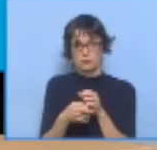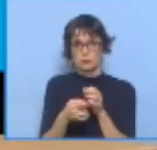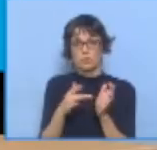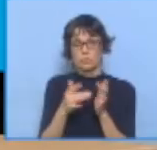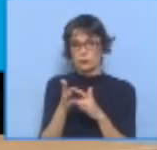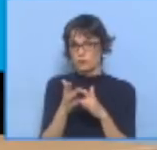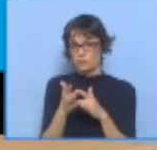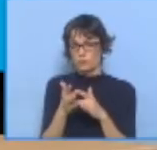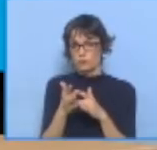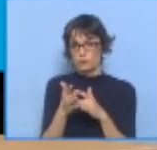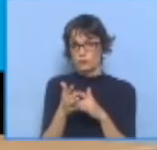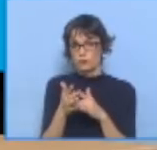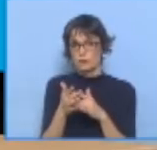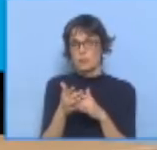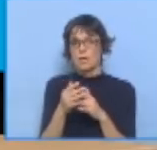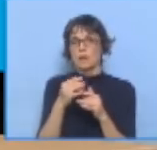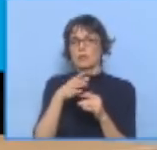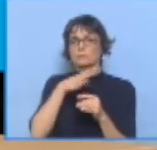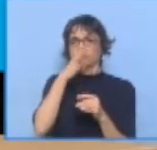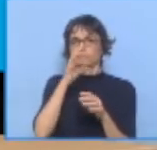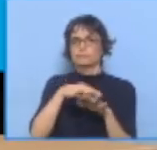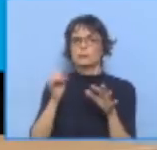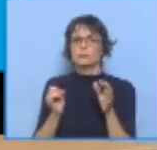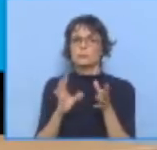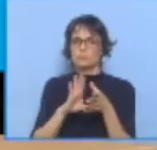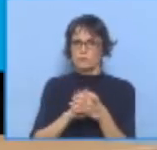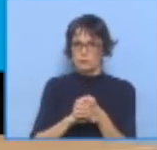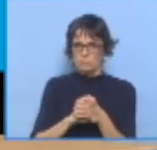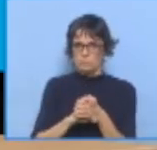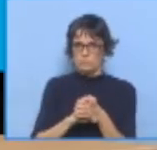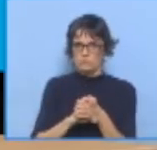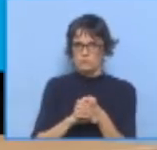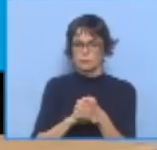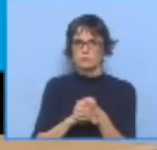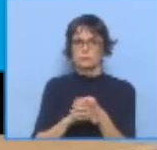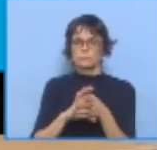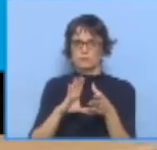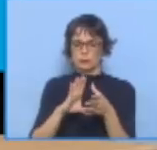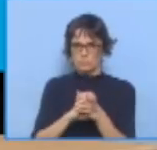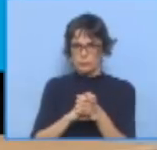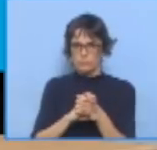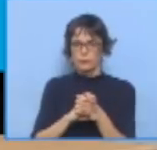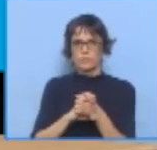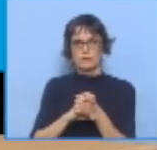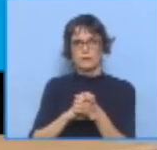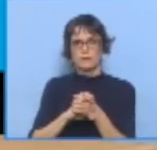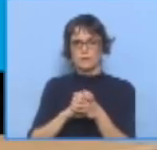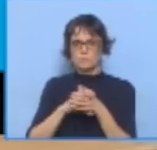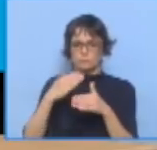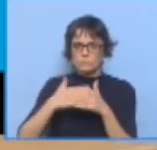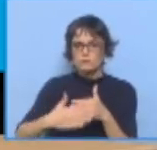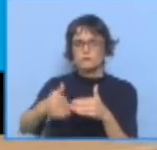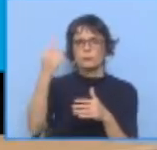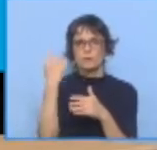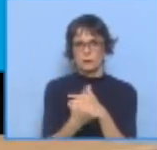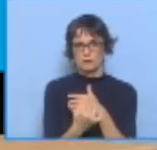a indissolubilidade do matrimónio como princípio, como característica do reino de Deus. E os princípios